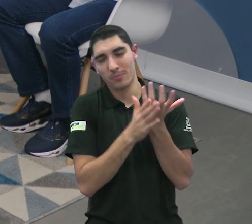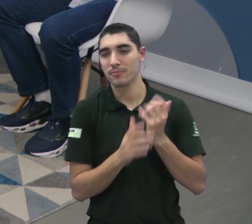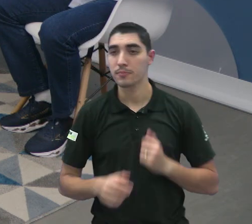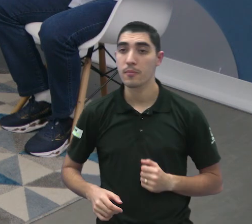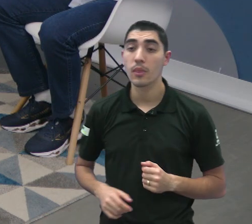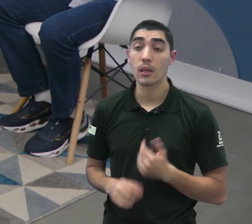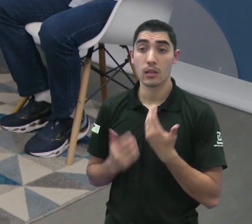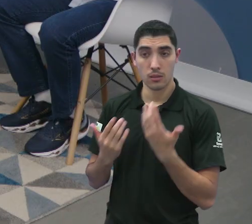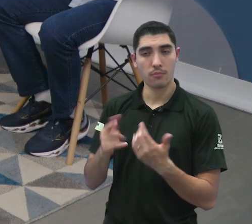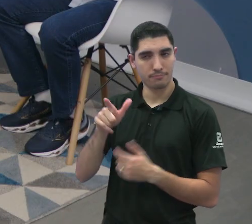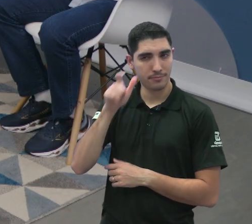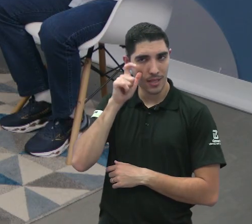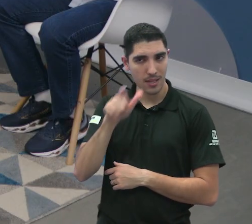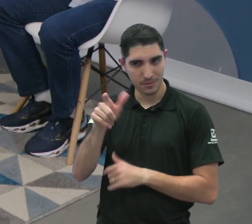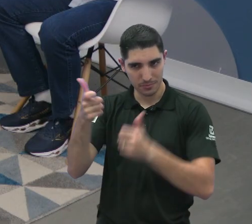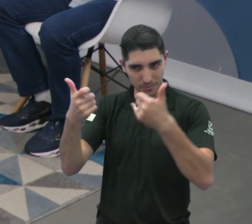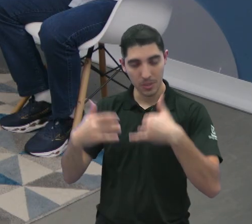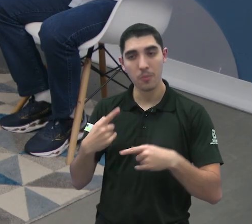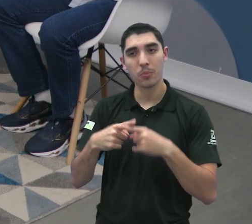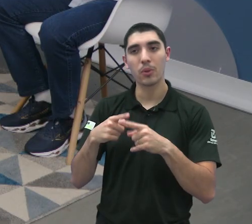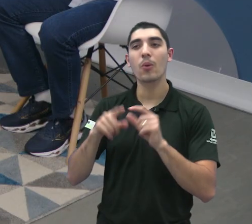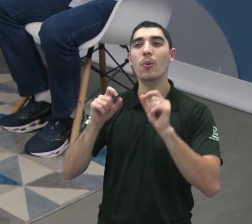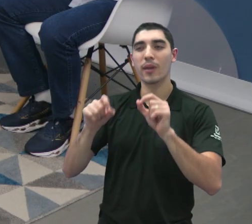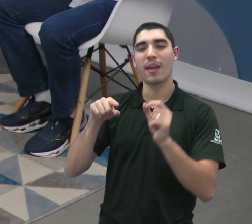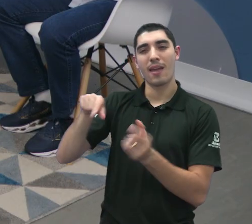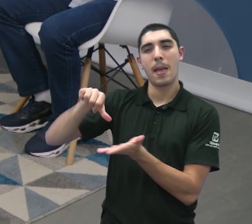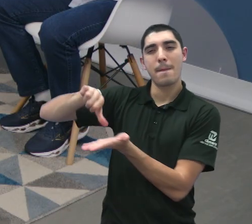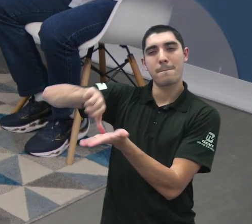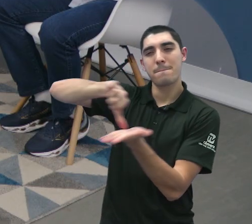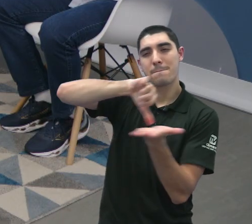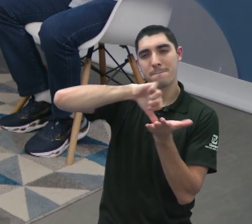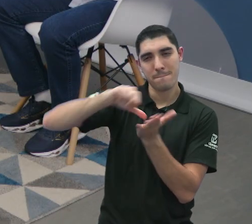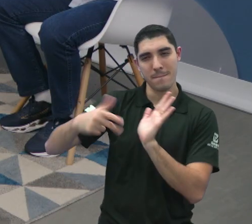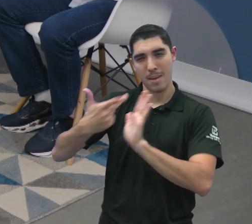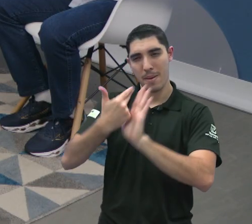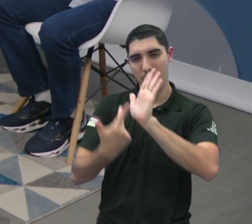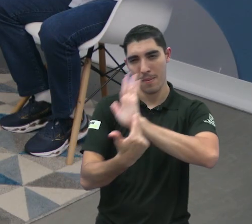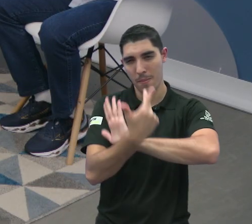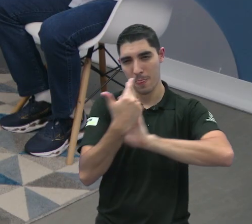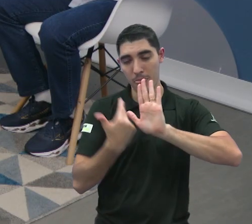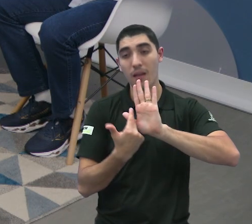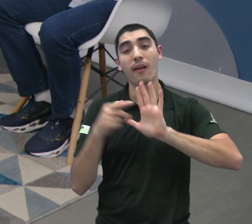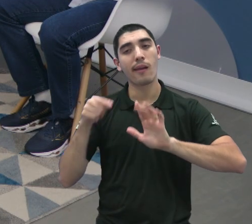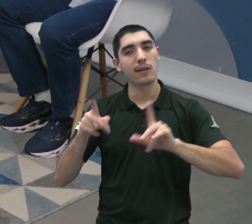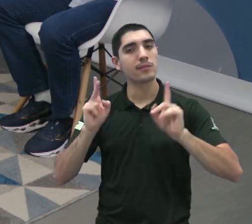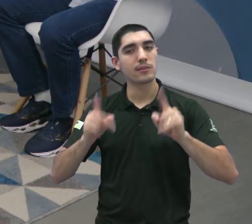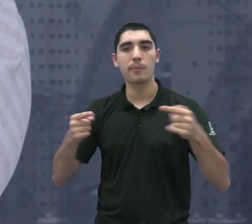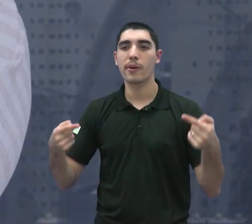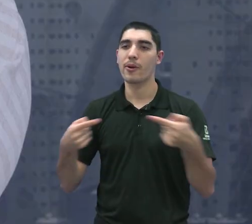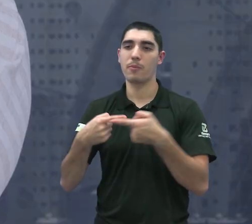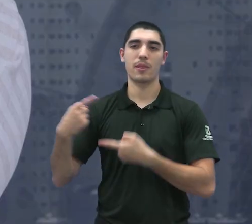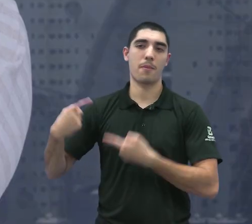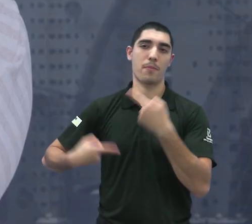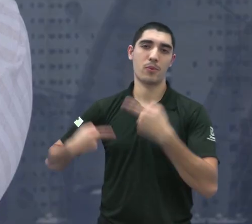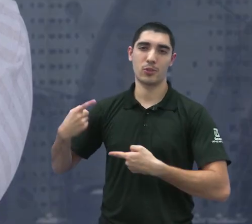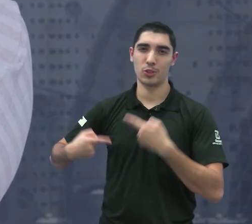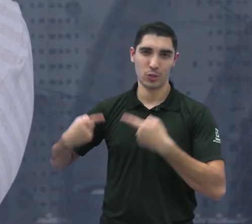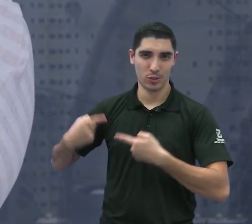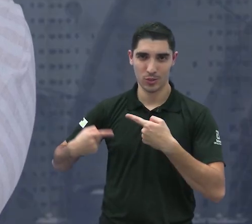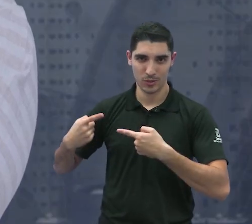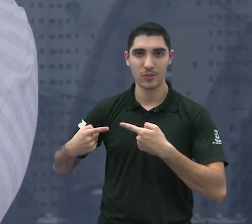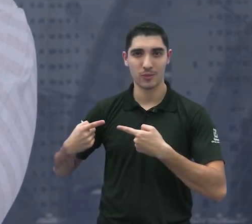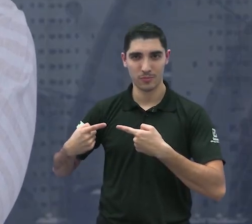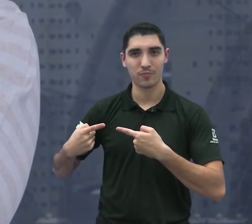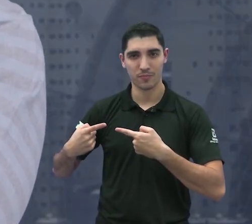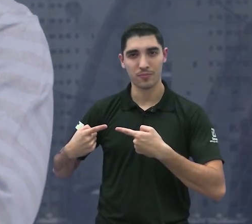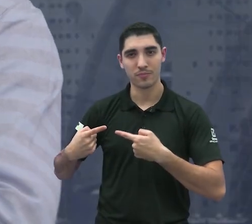demonstra que todos os mapas, todas essas construções, elas passam muito pela política, ou passam muito pelo instrumental utilizado